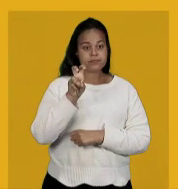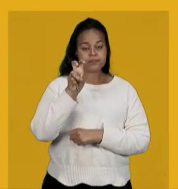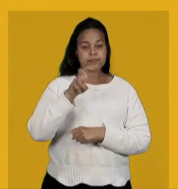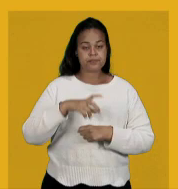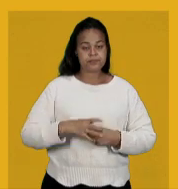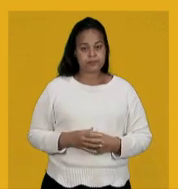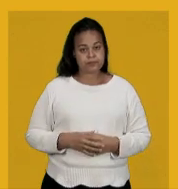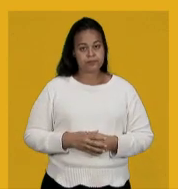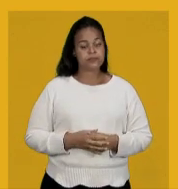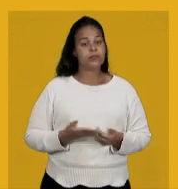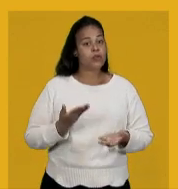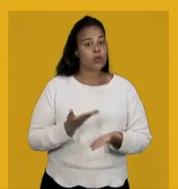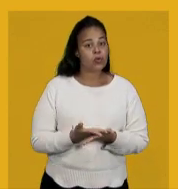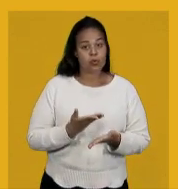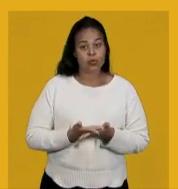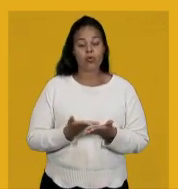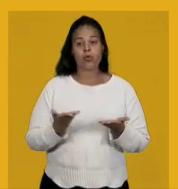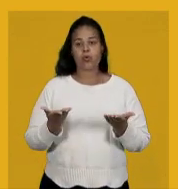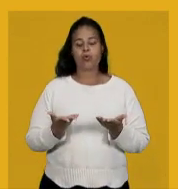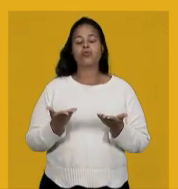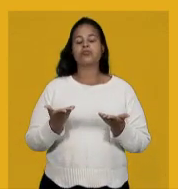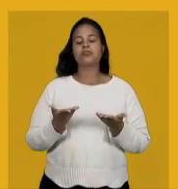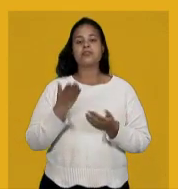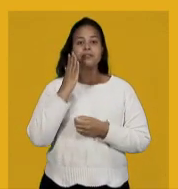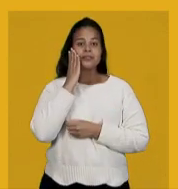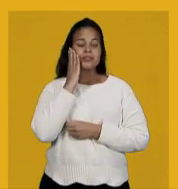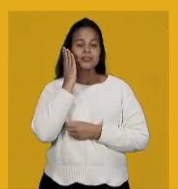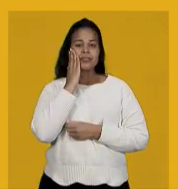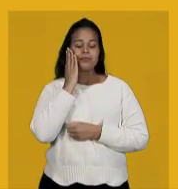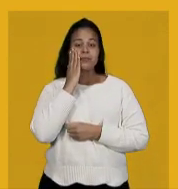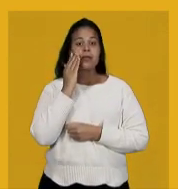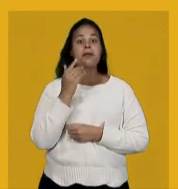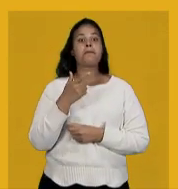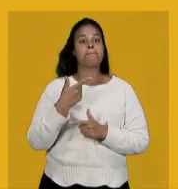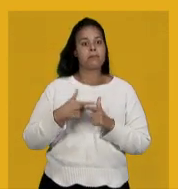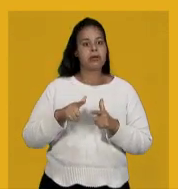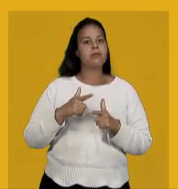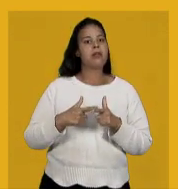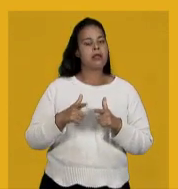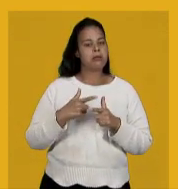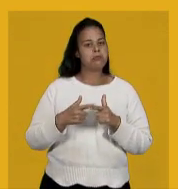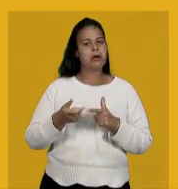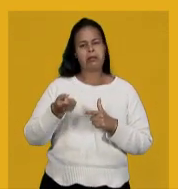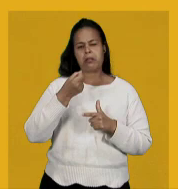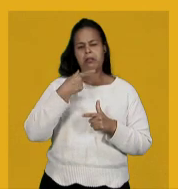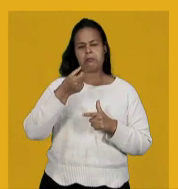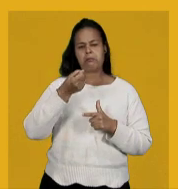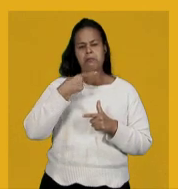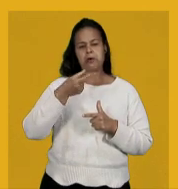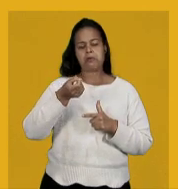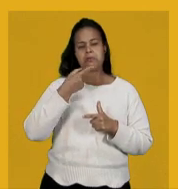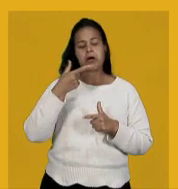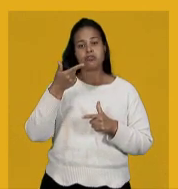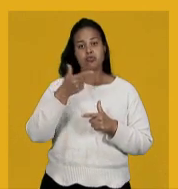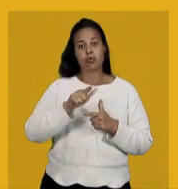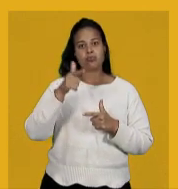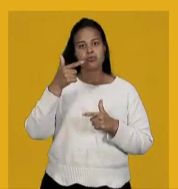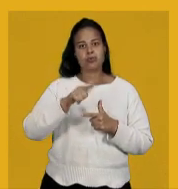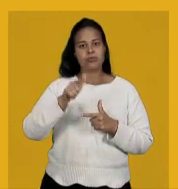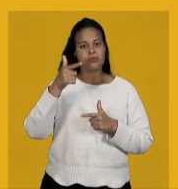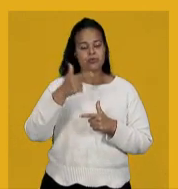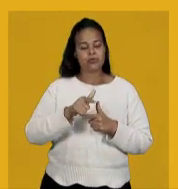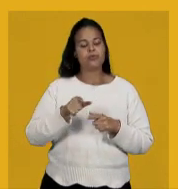Na aula de hoje, nós vamos conhecer os riscos da automedicação, diferenciar fármaco, medicamento